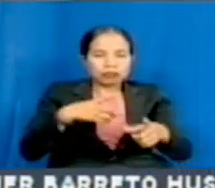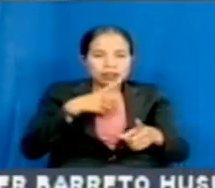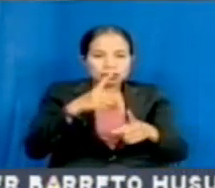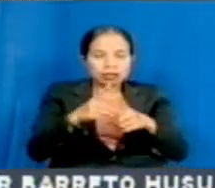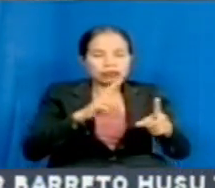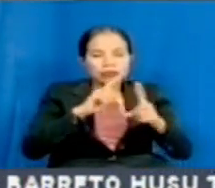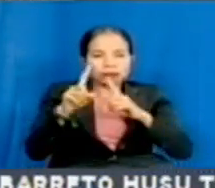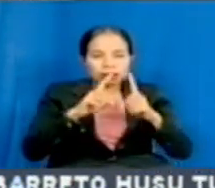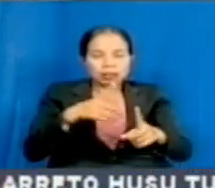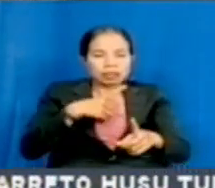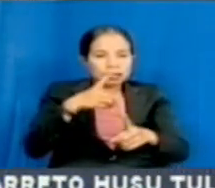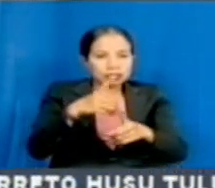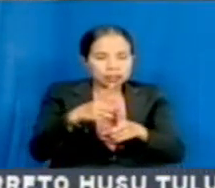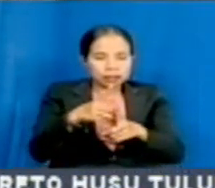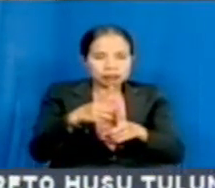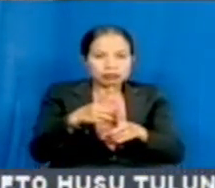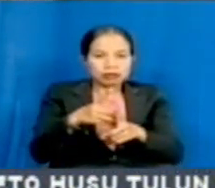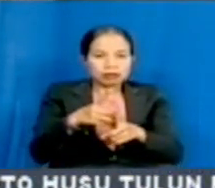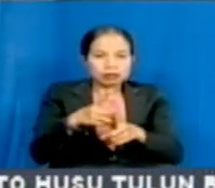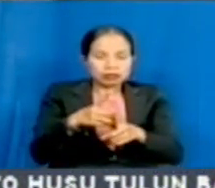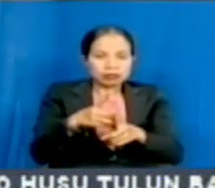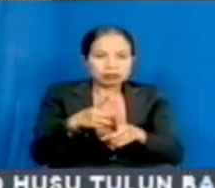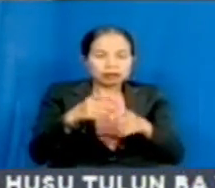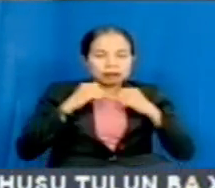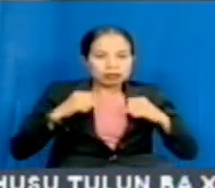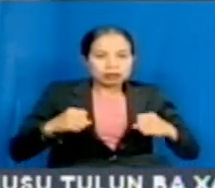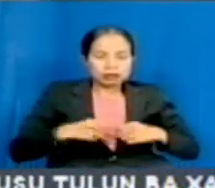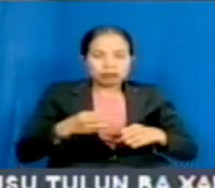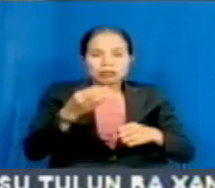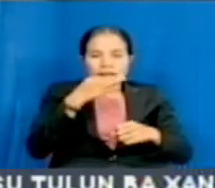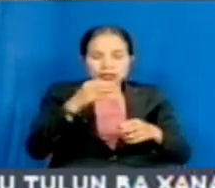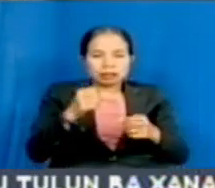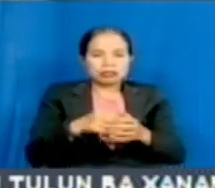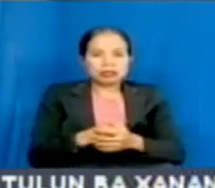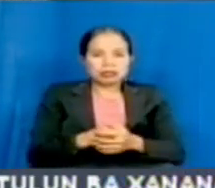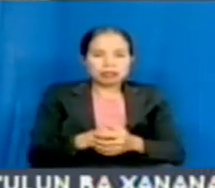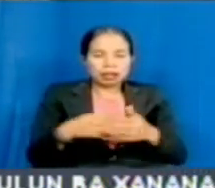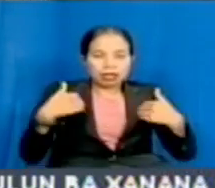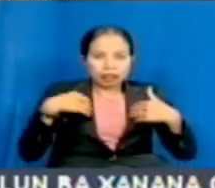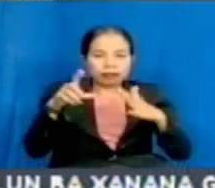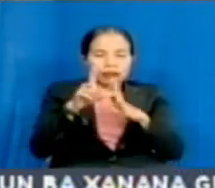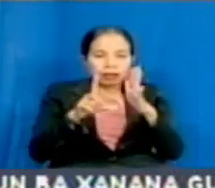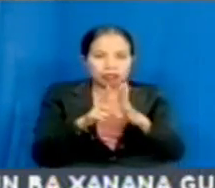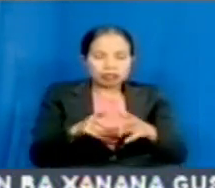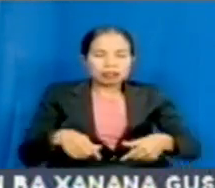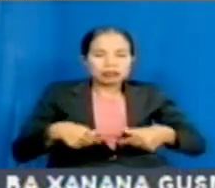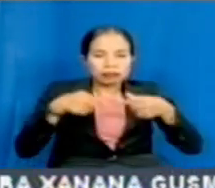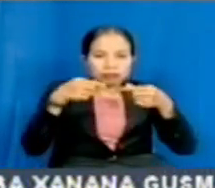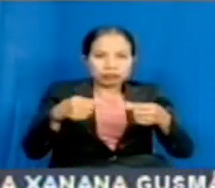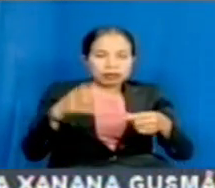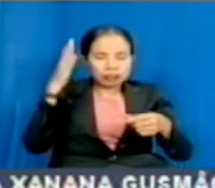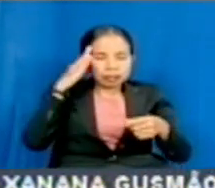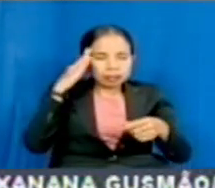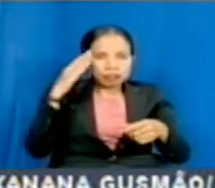qualia, direito para a direito para saúde. E é outra constituição. E está fome. E está lá